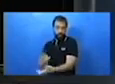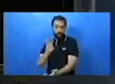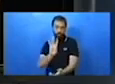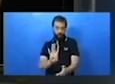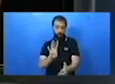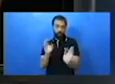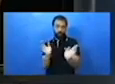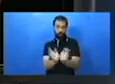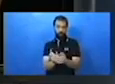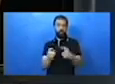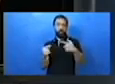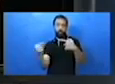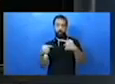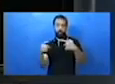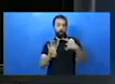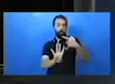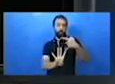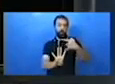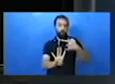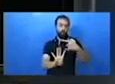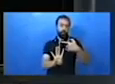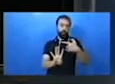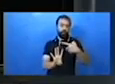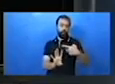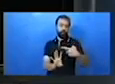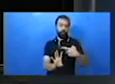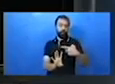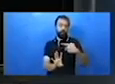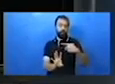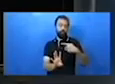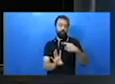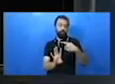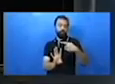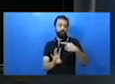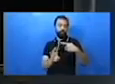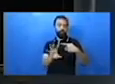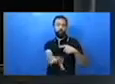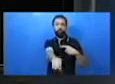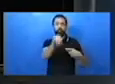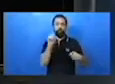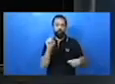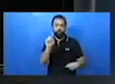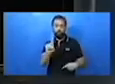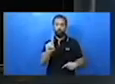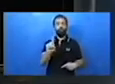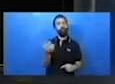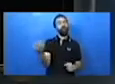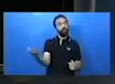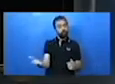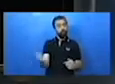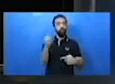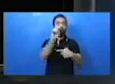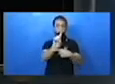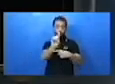olha a divisão aqui, ó, olha o risquinho da divisão. Eu dividi por 4 e peguei uma parte dessa divisão. Olha